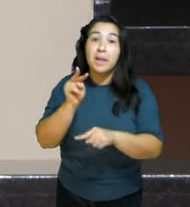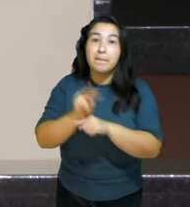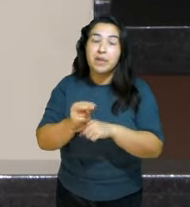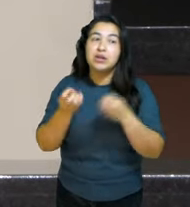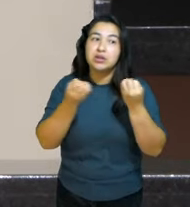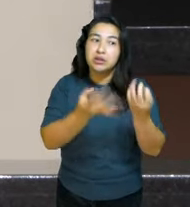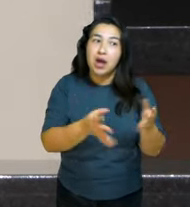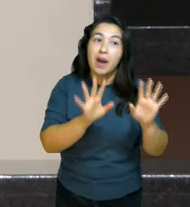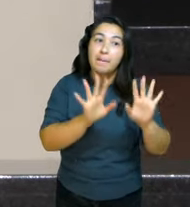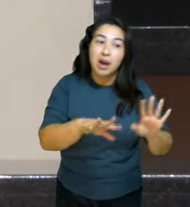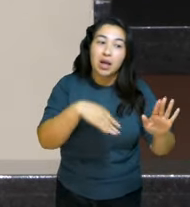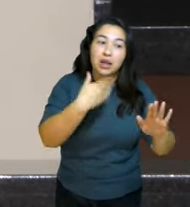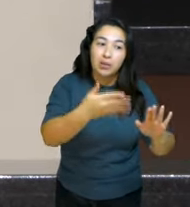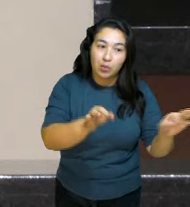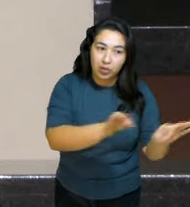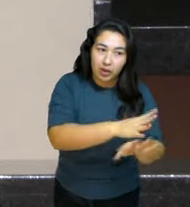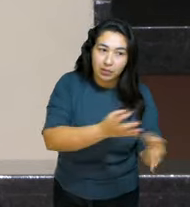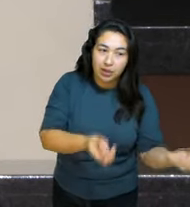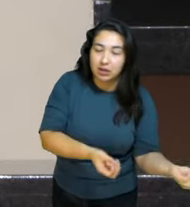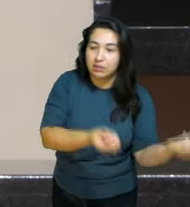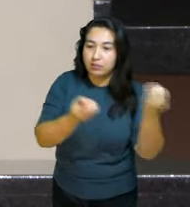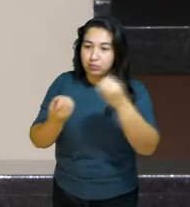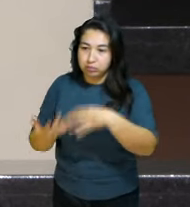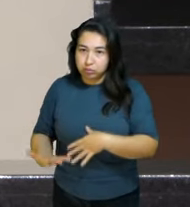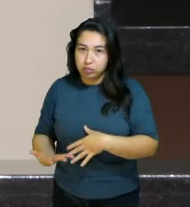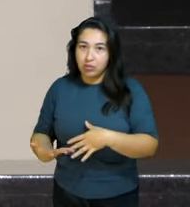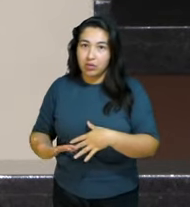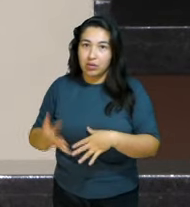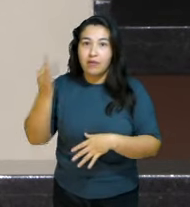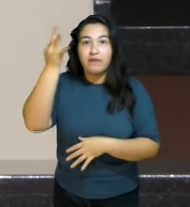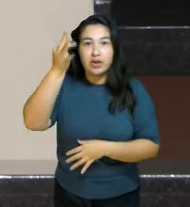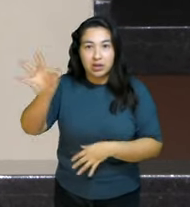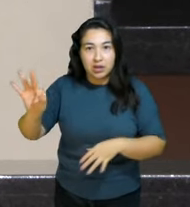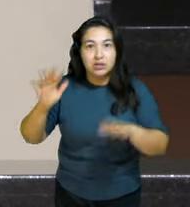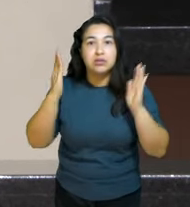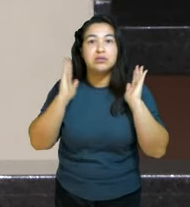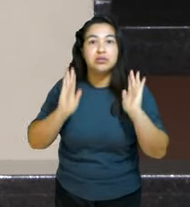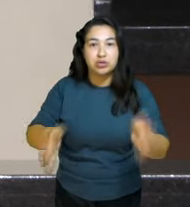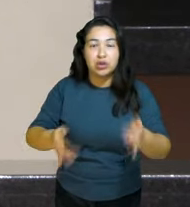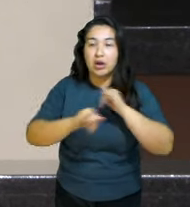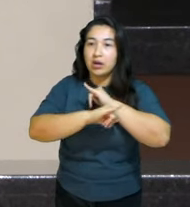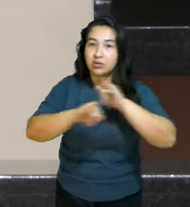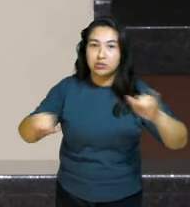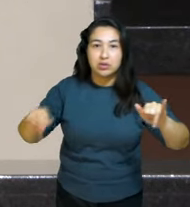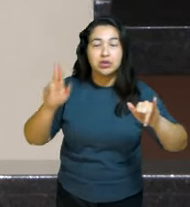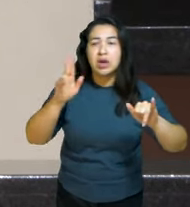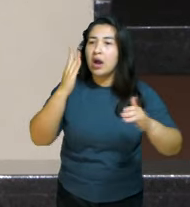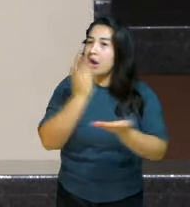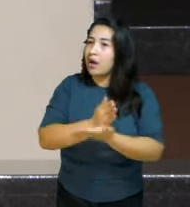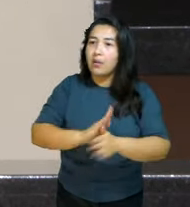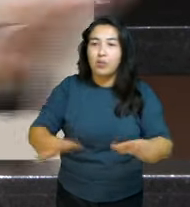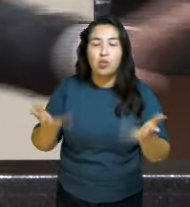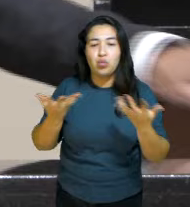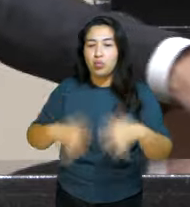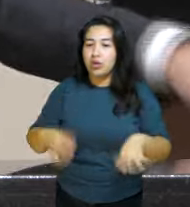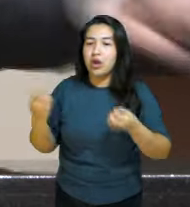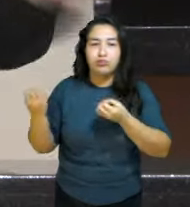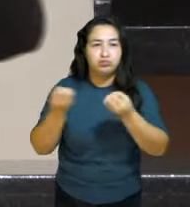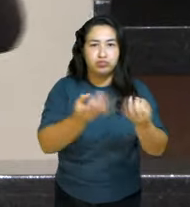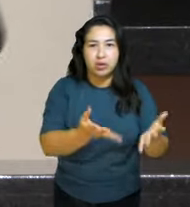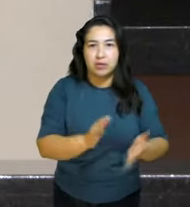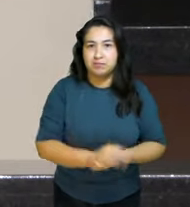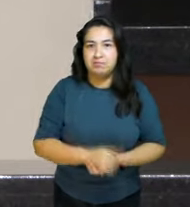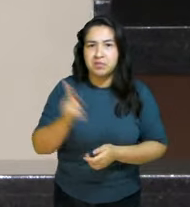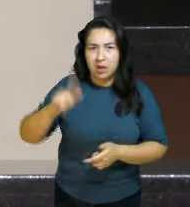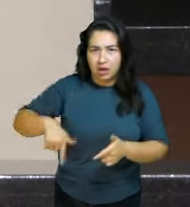FESPORT. As federações já anunciaram que não vão mais emprestar. Em resumo, não estou falando que é um